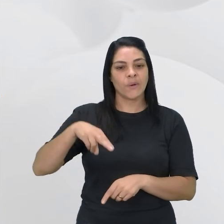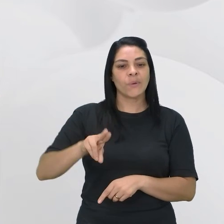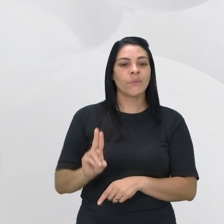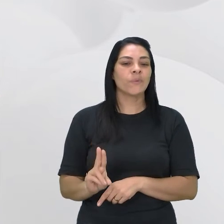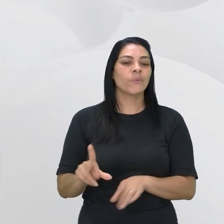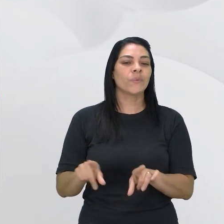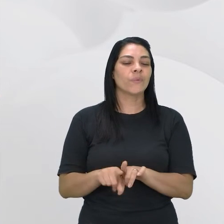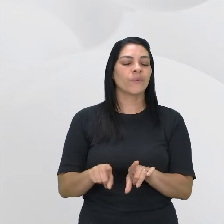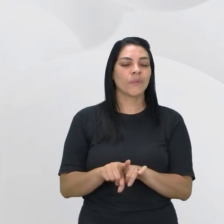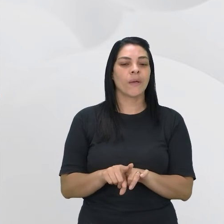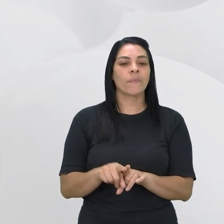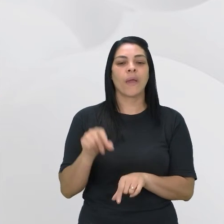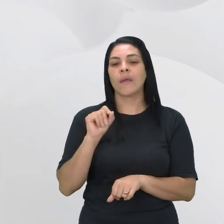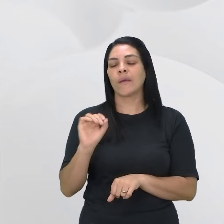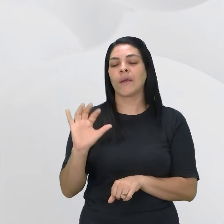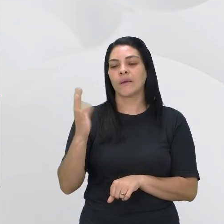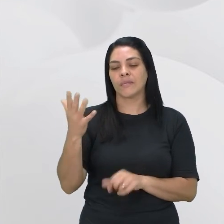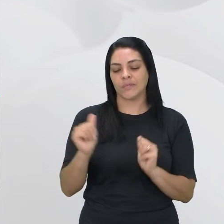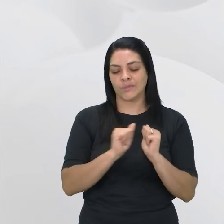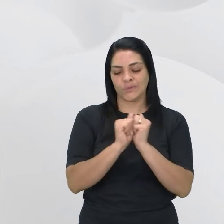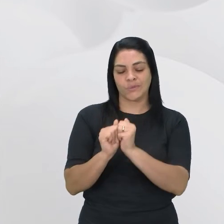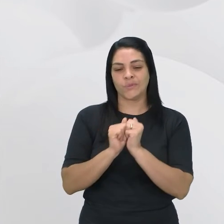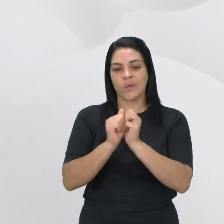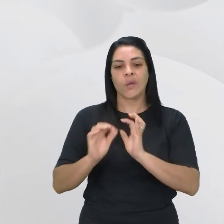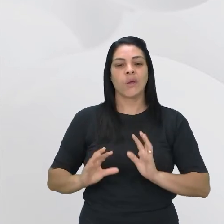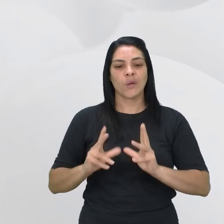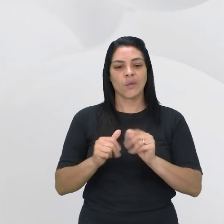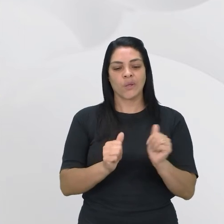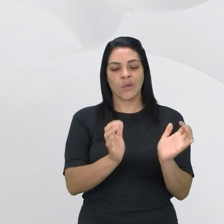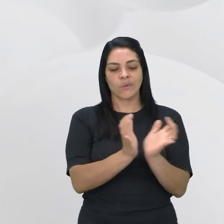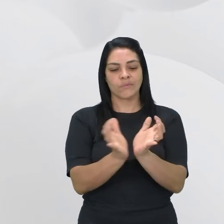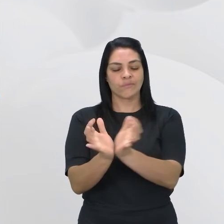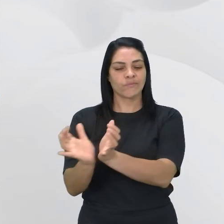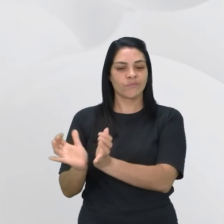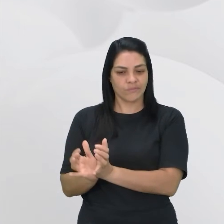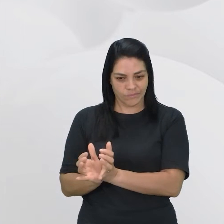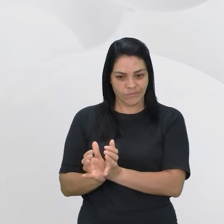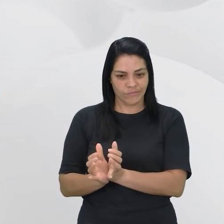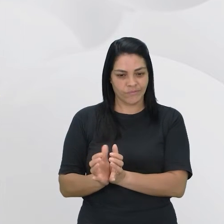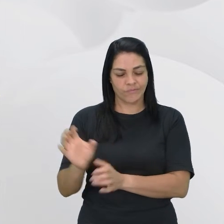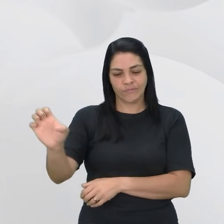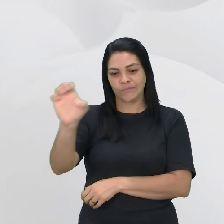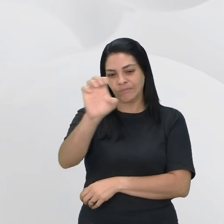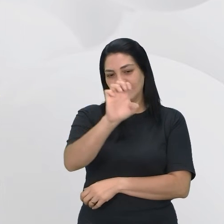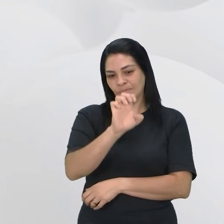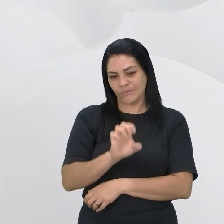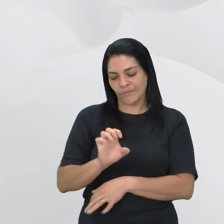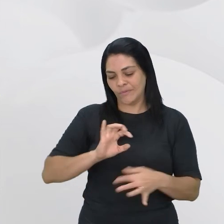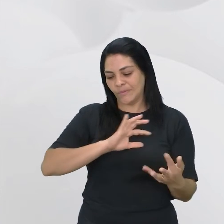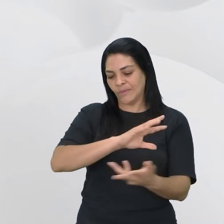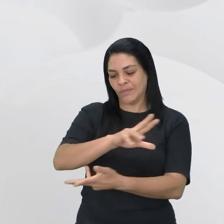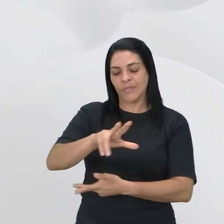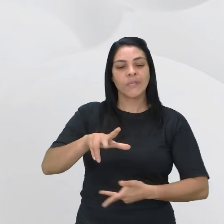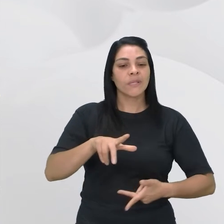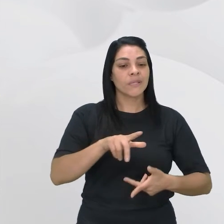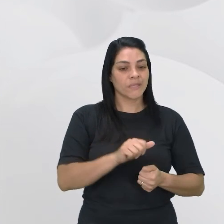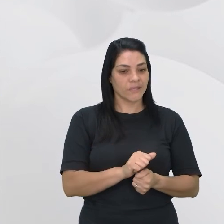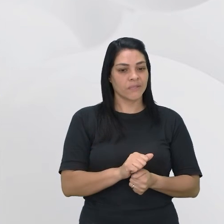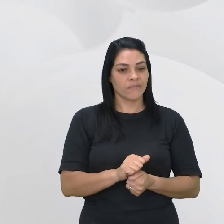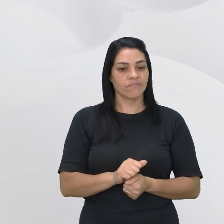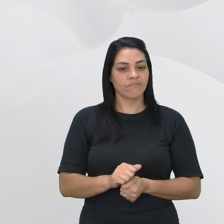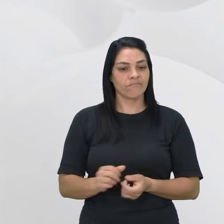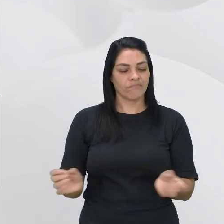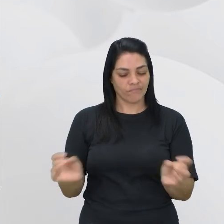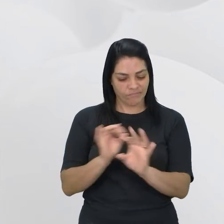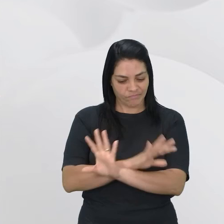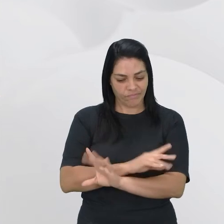de, junto, né, com todas as comunidades, os estados, né, do mundo, definir